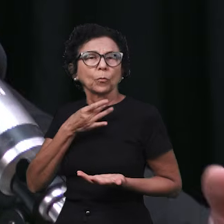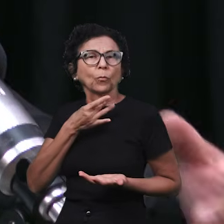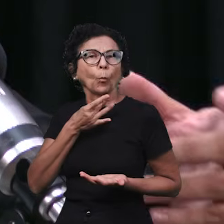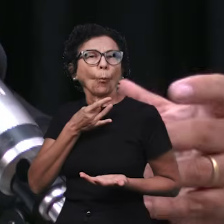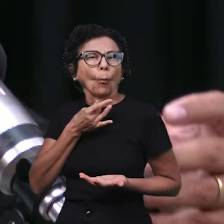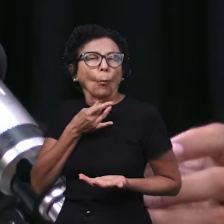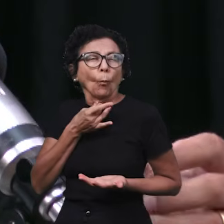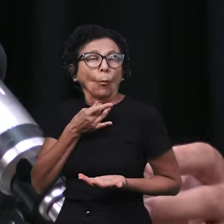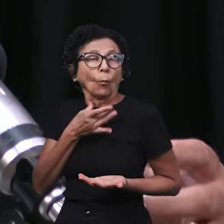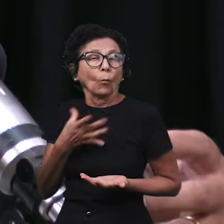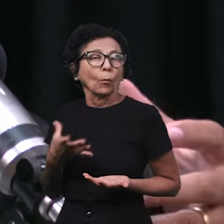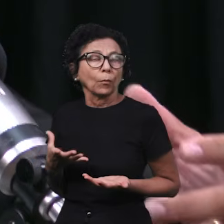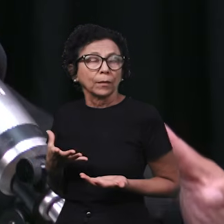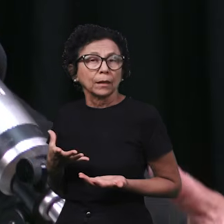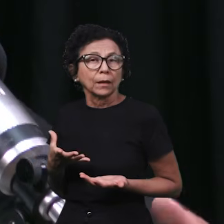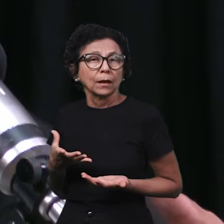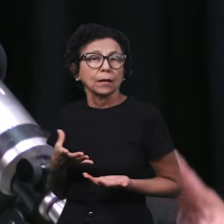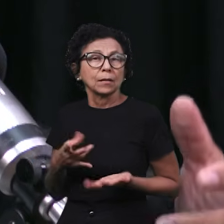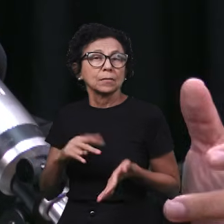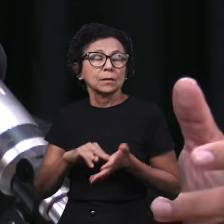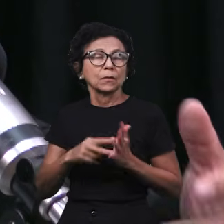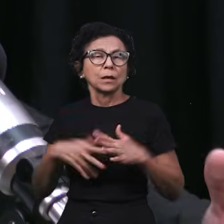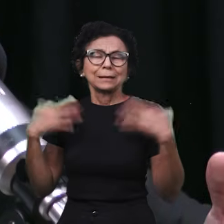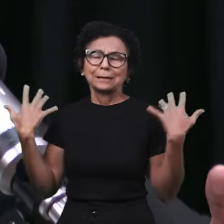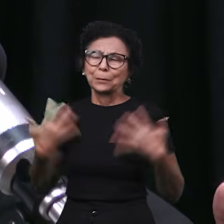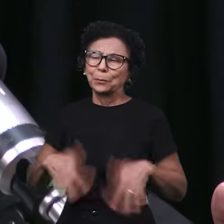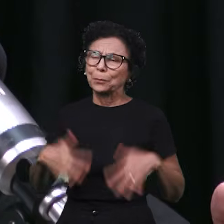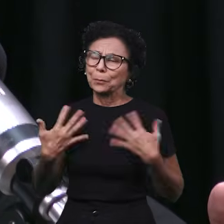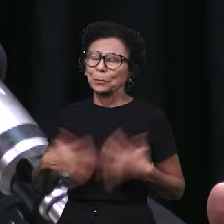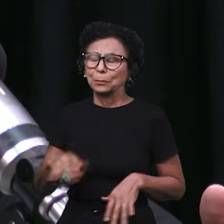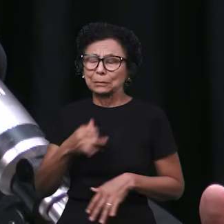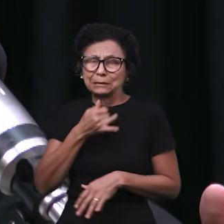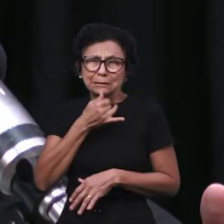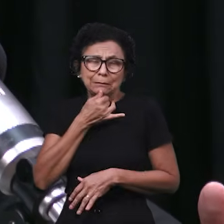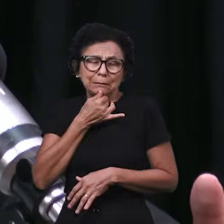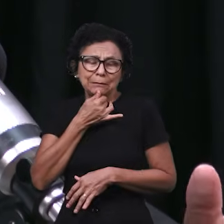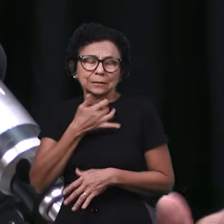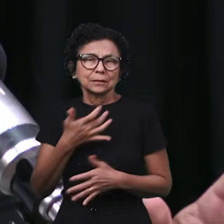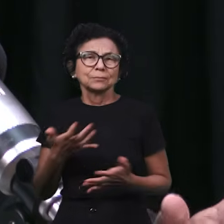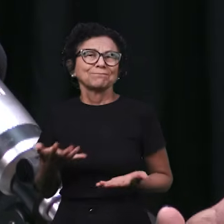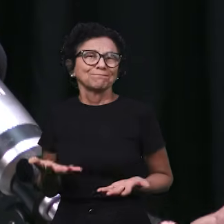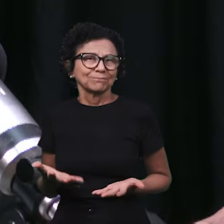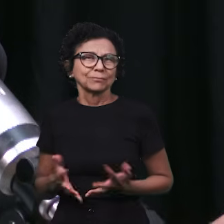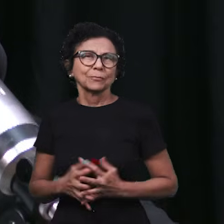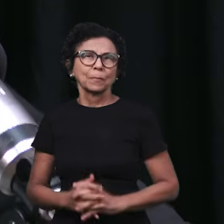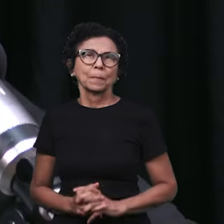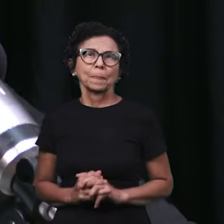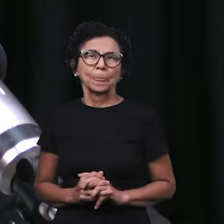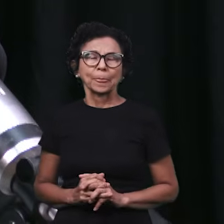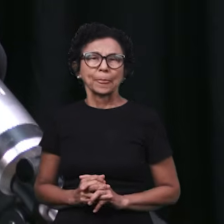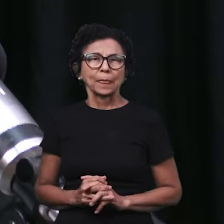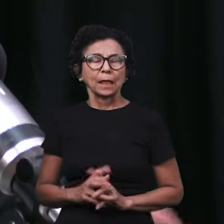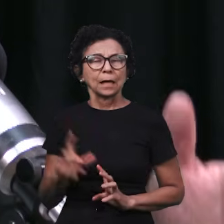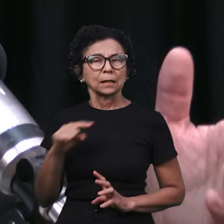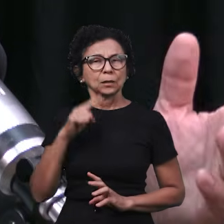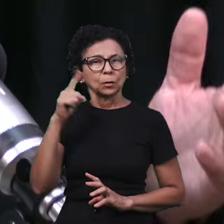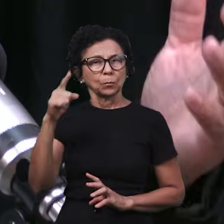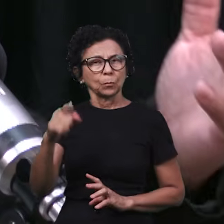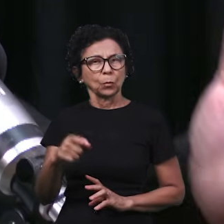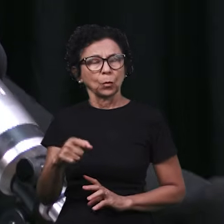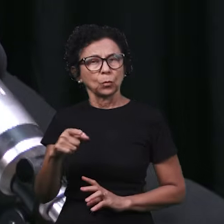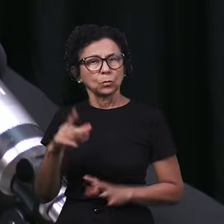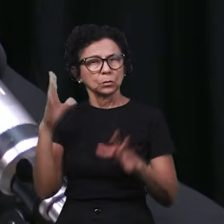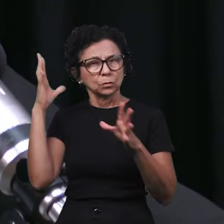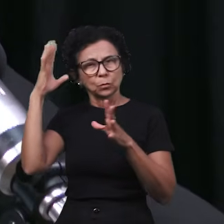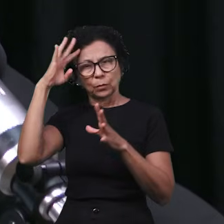eu trago essa questão de um desespero, de uma aflição, de tristeza, tá bom? E aí depois eu pego todos esses elementos e eu vou analisar